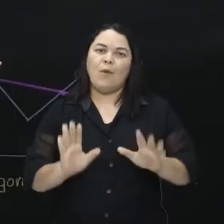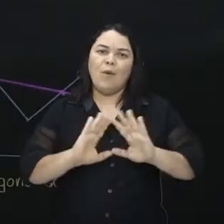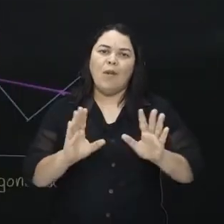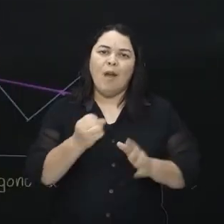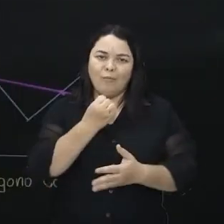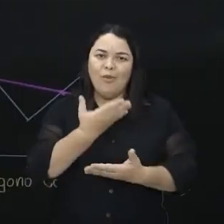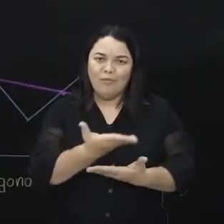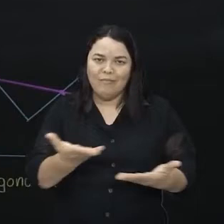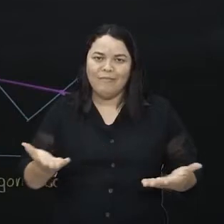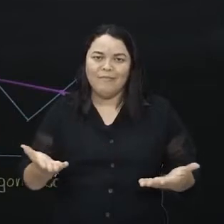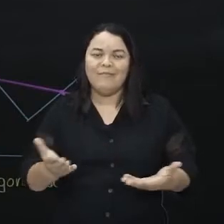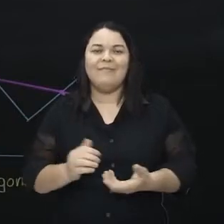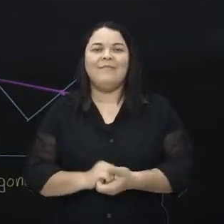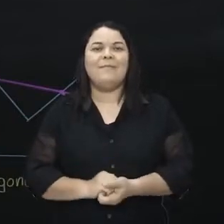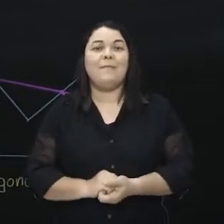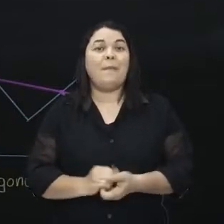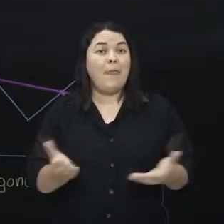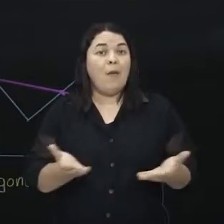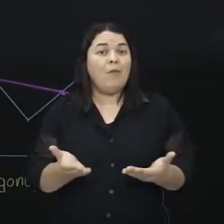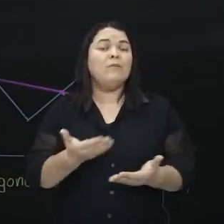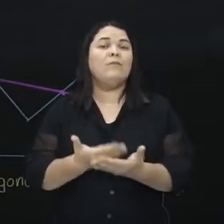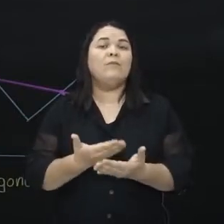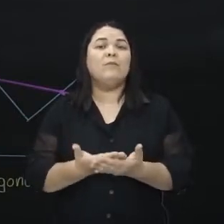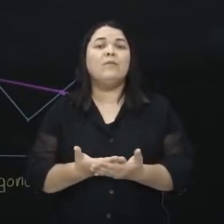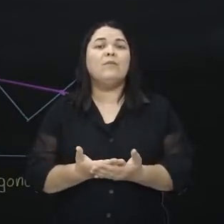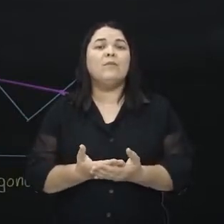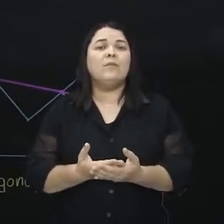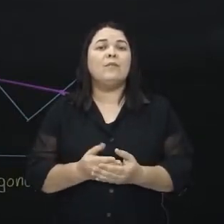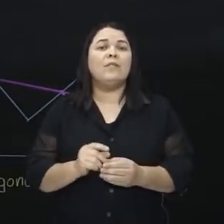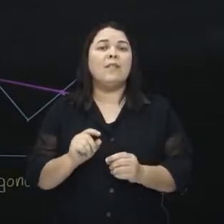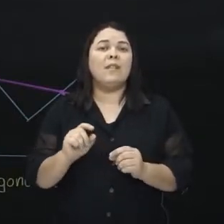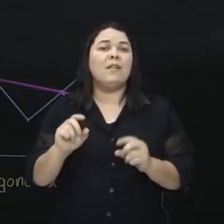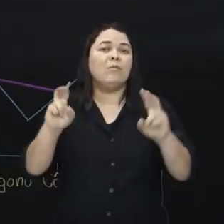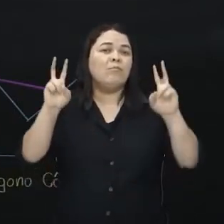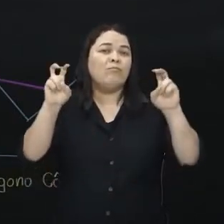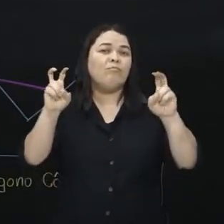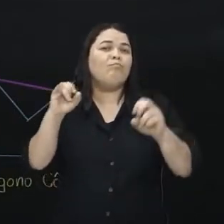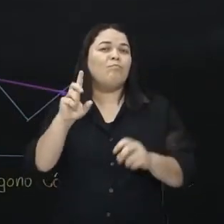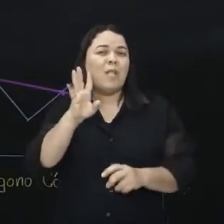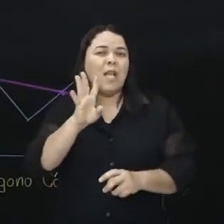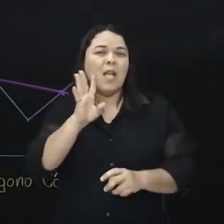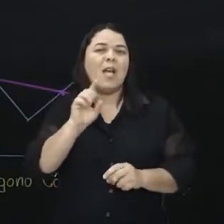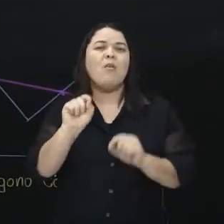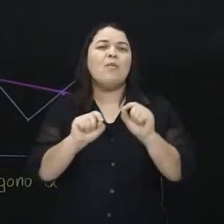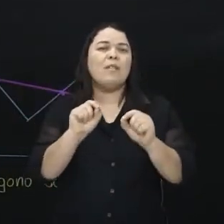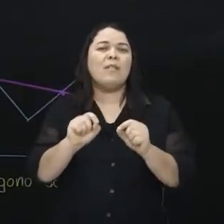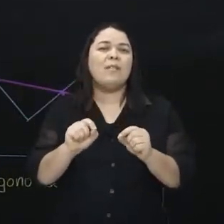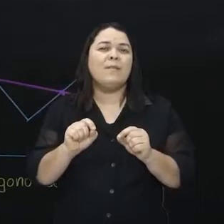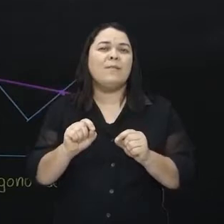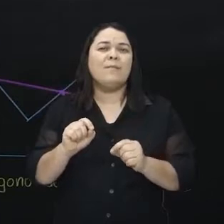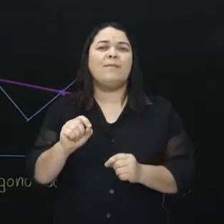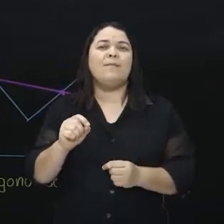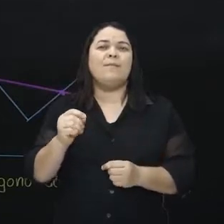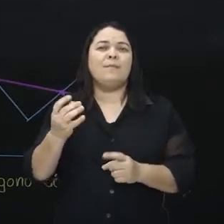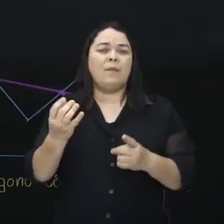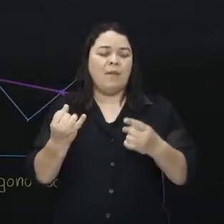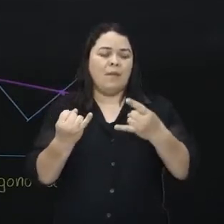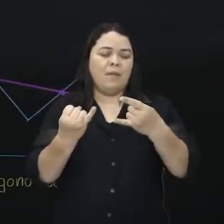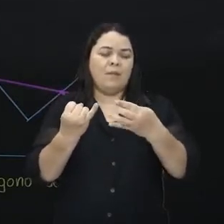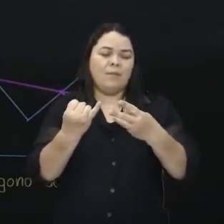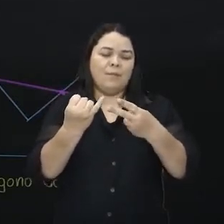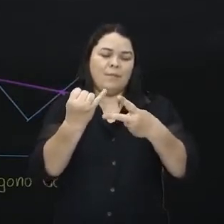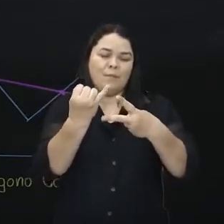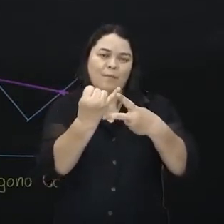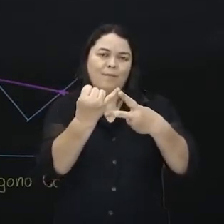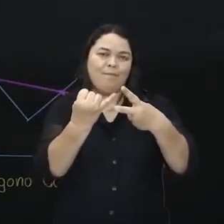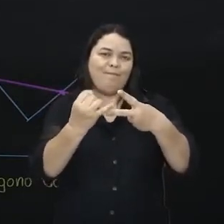Olá pessoal, tudo bem com vocês? Nesta nossa aula vamos trabalhar aqui um assunto interessante que trata de polígonos, bem